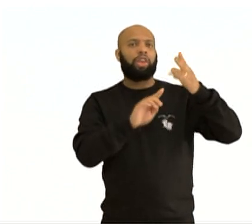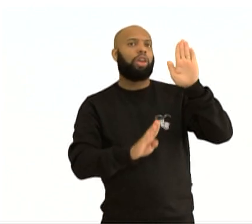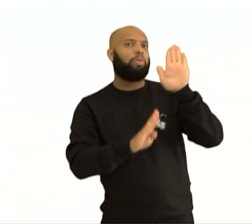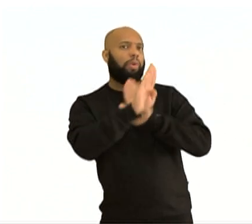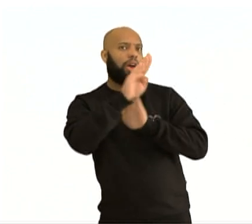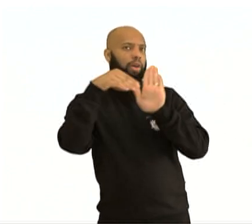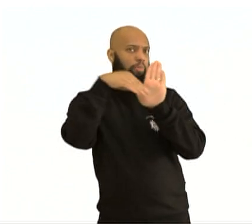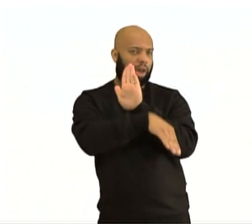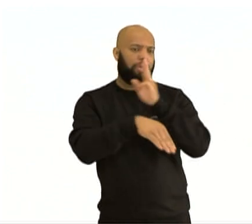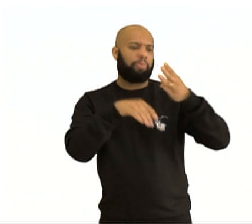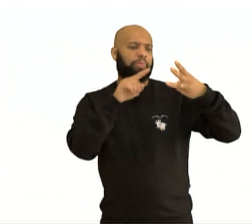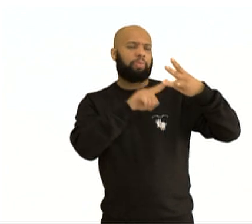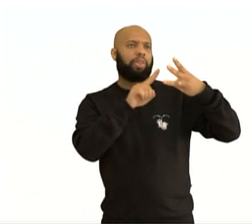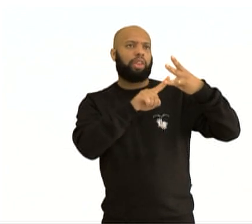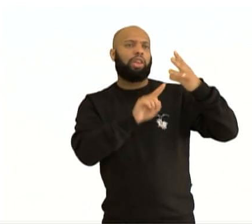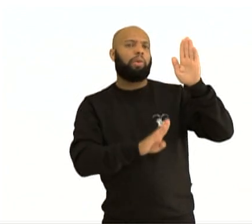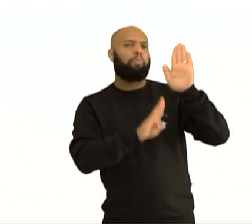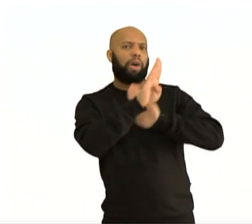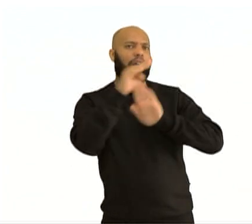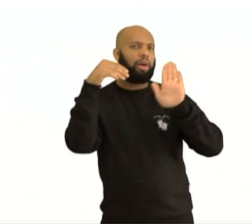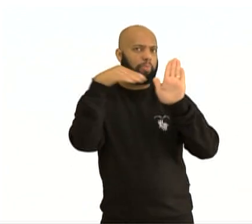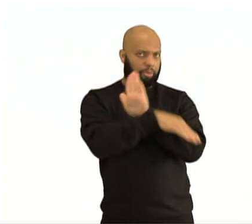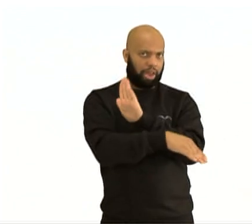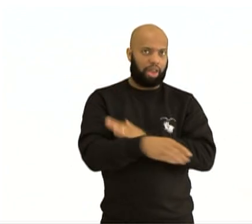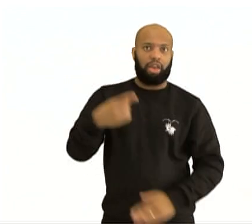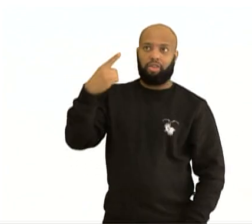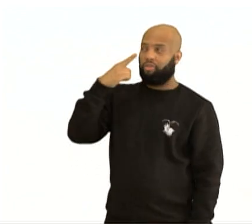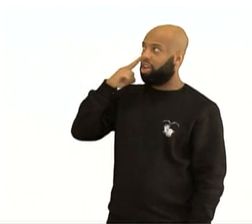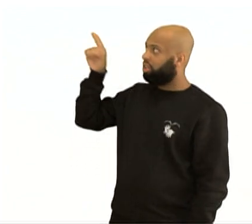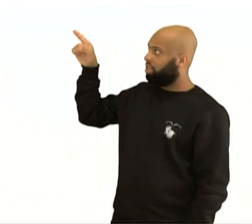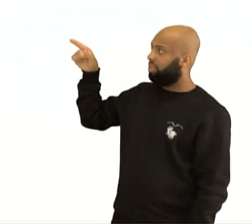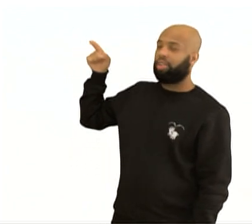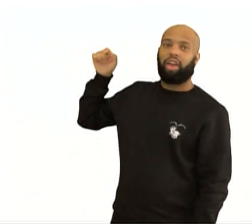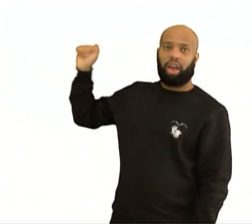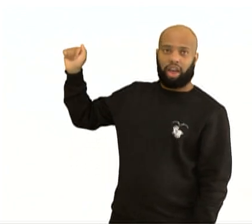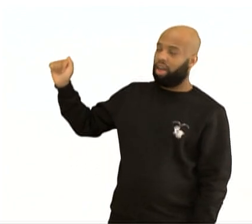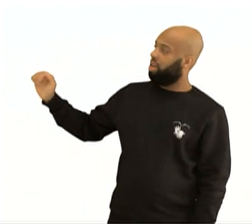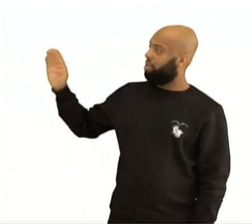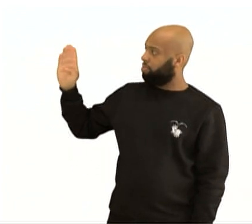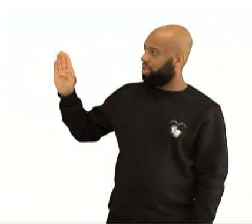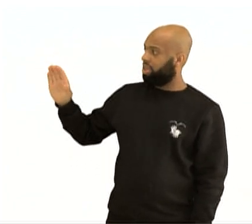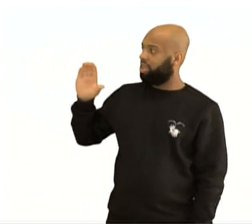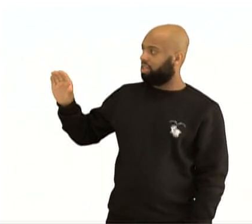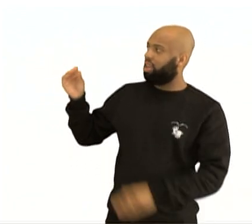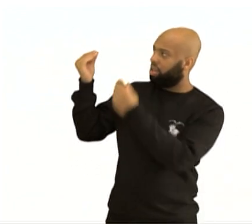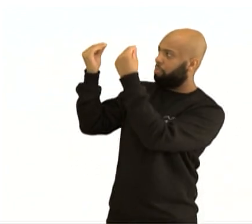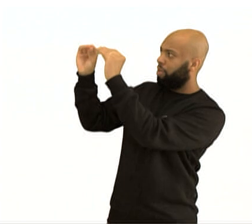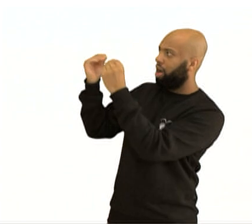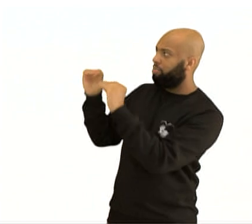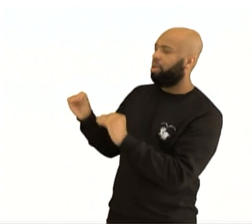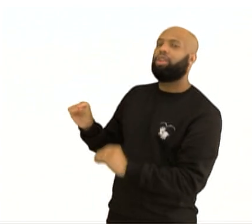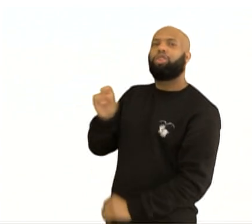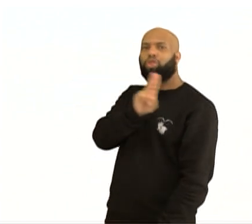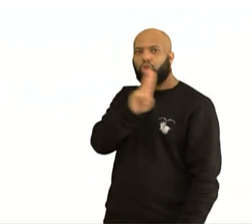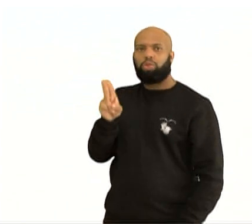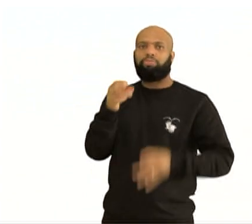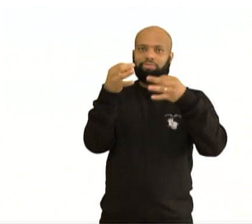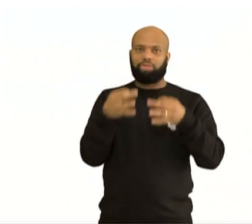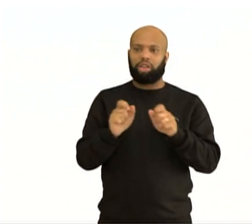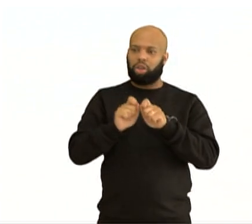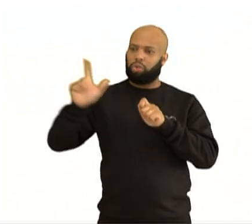b. G de x, uma outra função, 3, né? Mais 2x, igual a 3 mais 2x. E h de